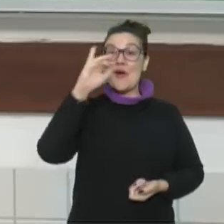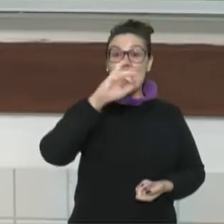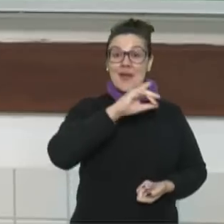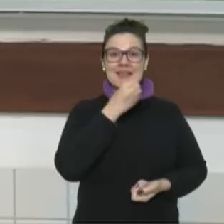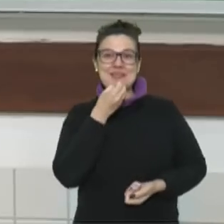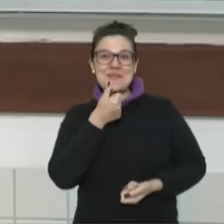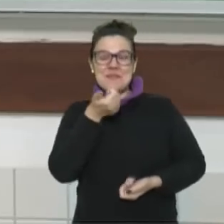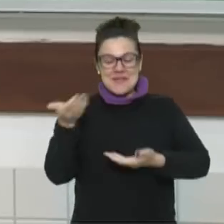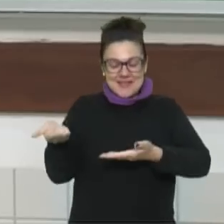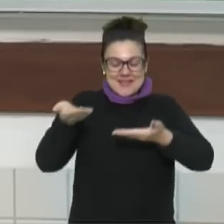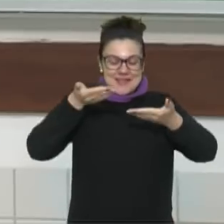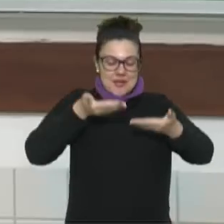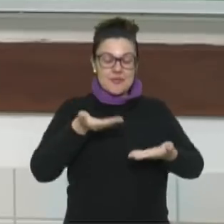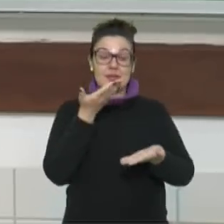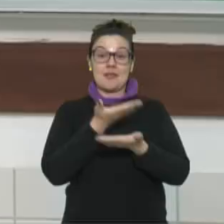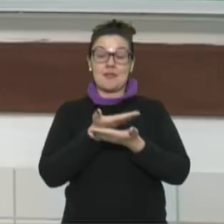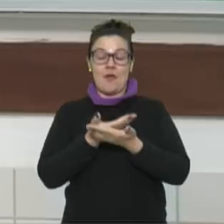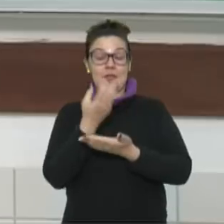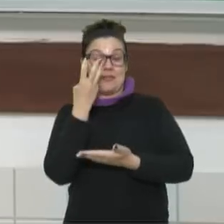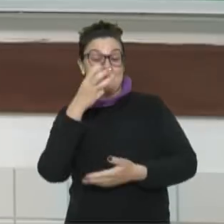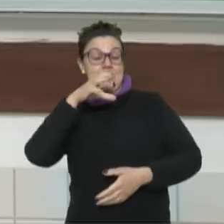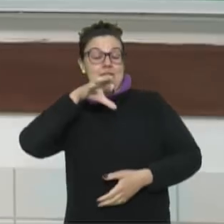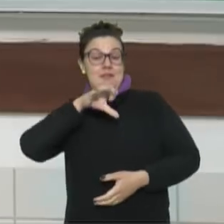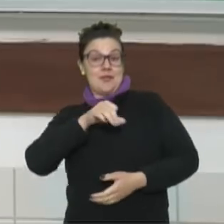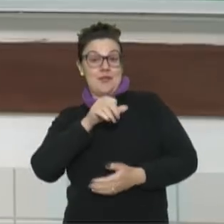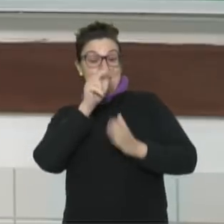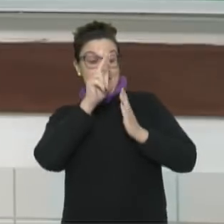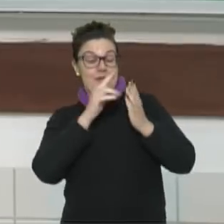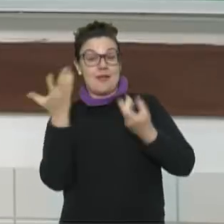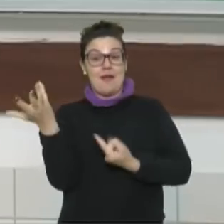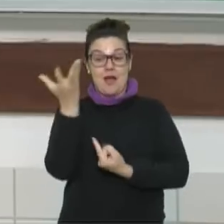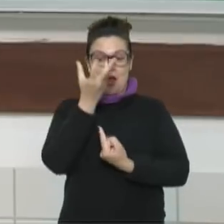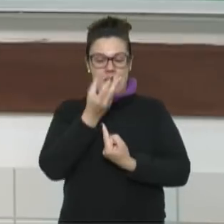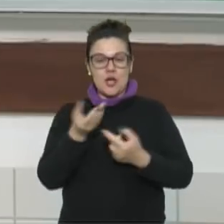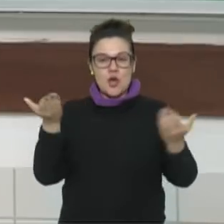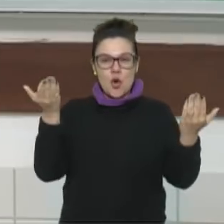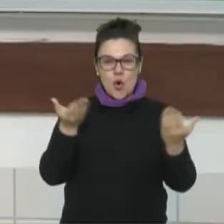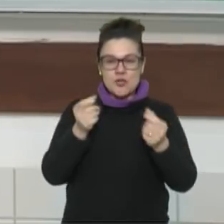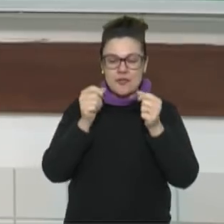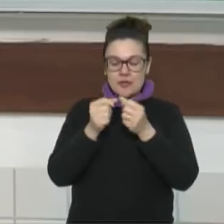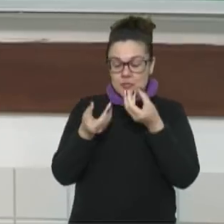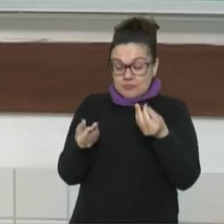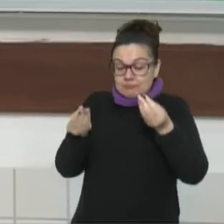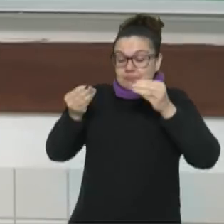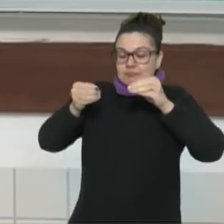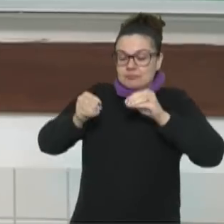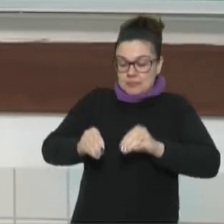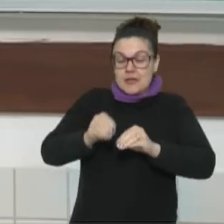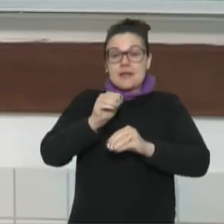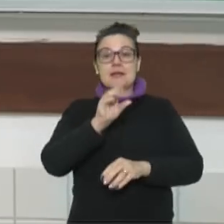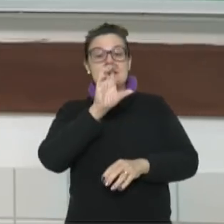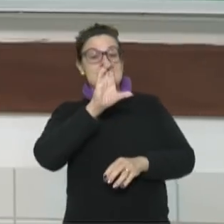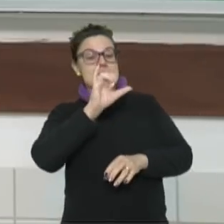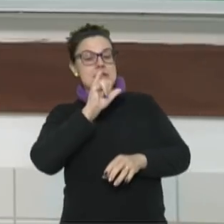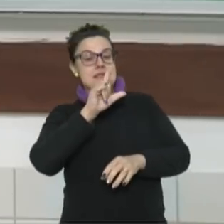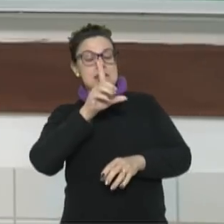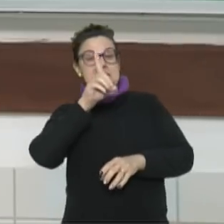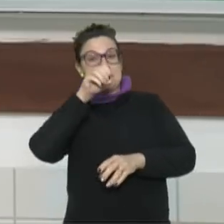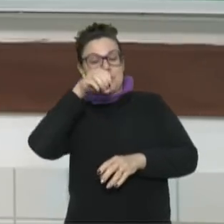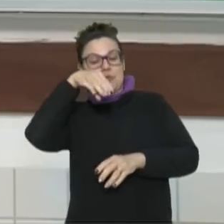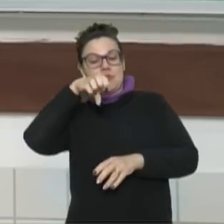Olá, sejam bem-vindos à aula 39. Hoje a gente vai falar sobre a obra de instalação do Cildo Meireles.